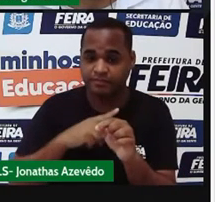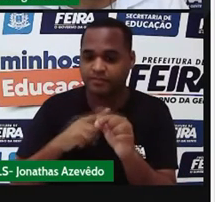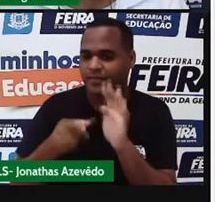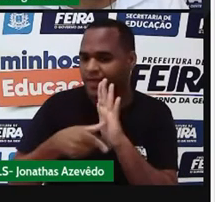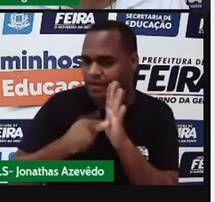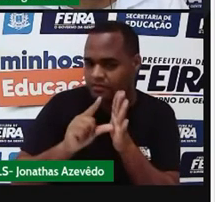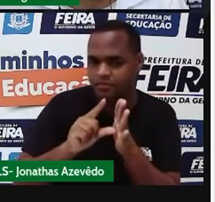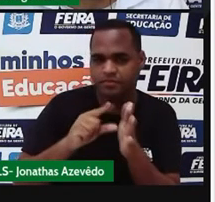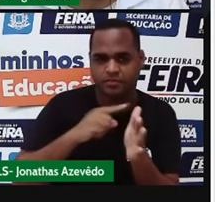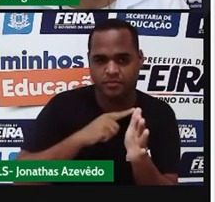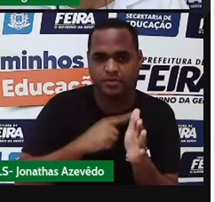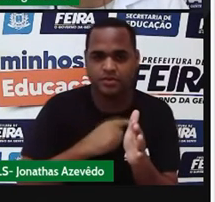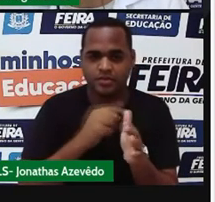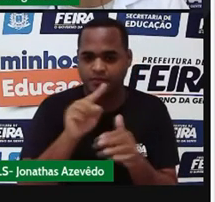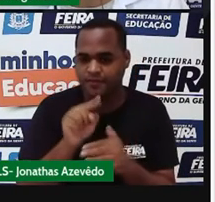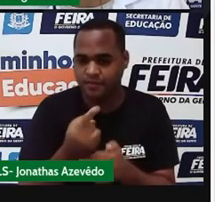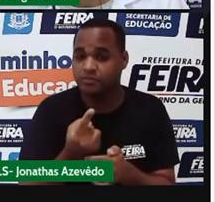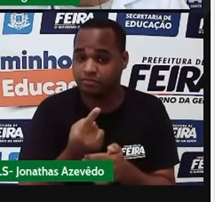vírgula